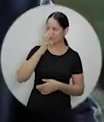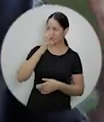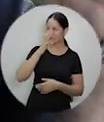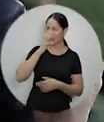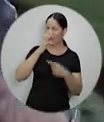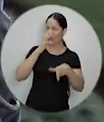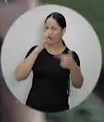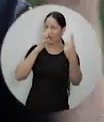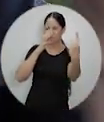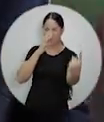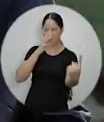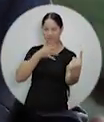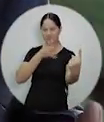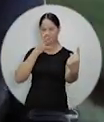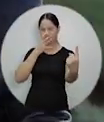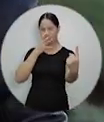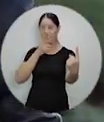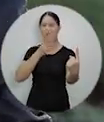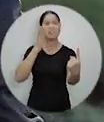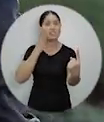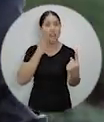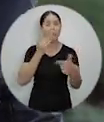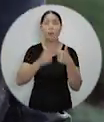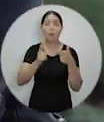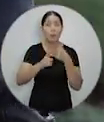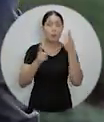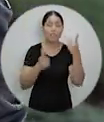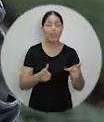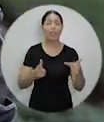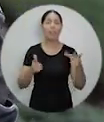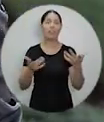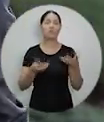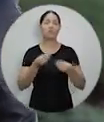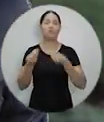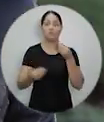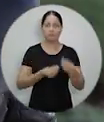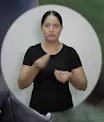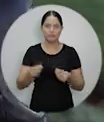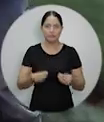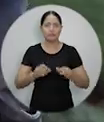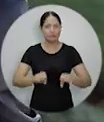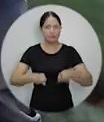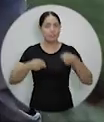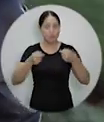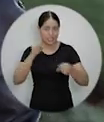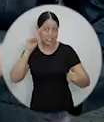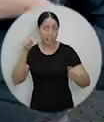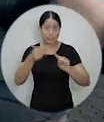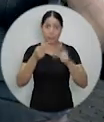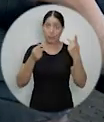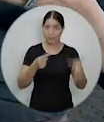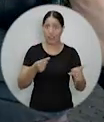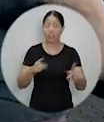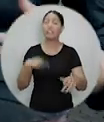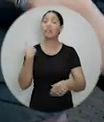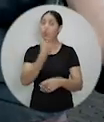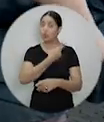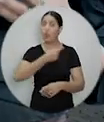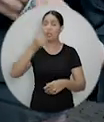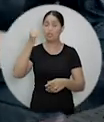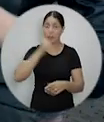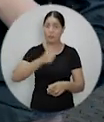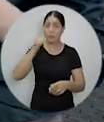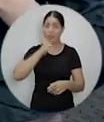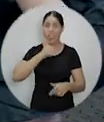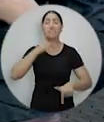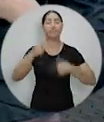sua igual, vai olhar para a outra, porque ela sabe dos problemas, das dificuldades que ela enfrenta. Então nós temos uma batalha